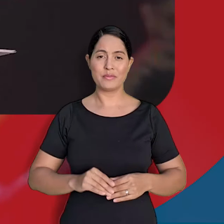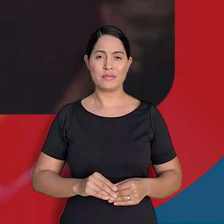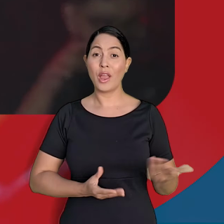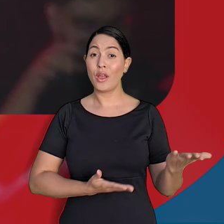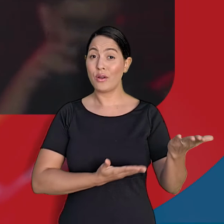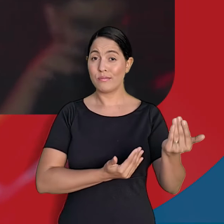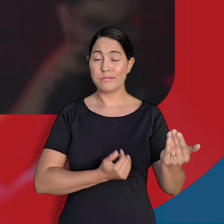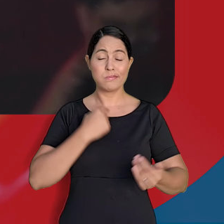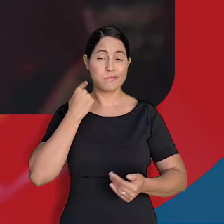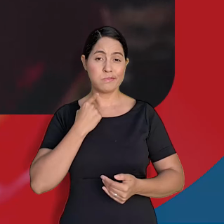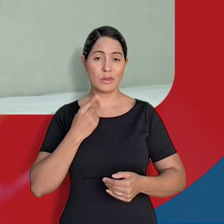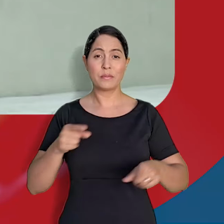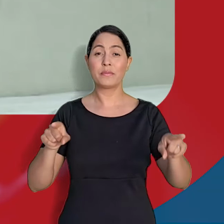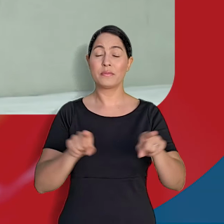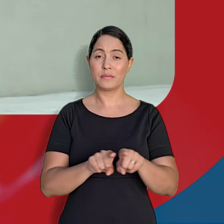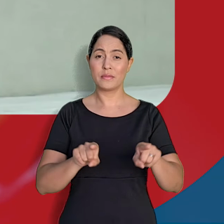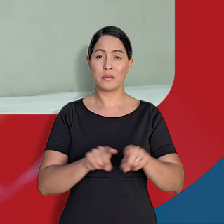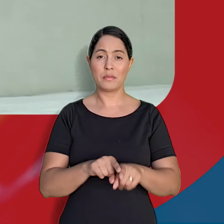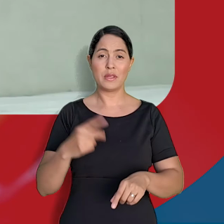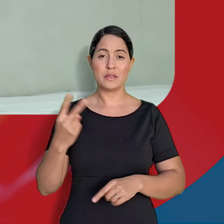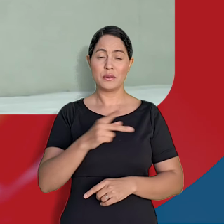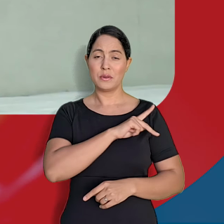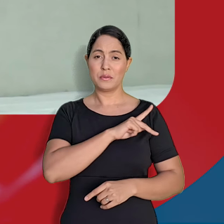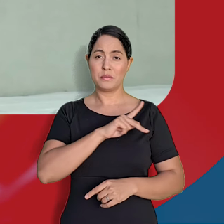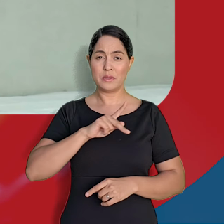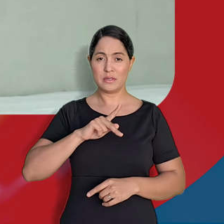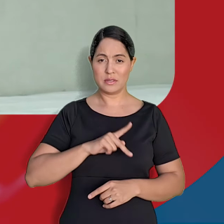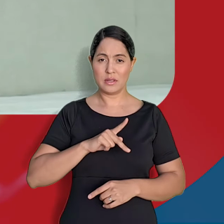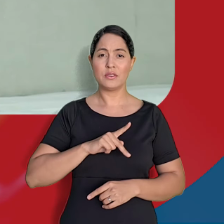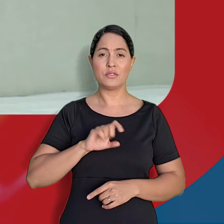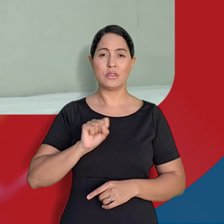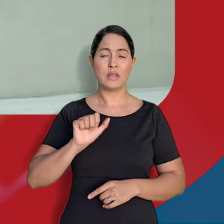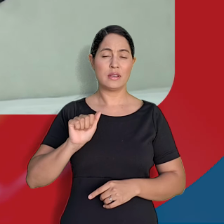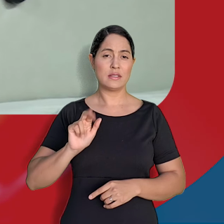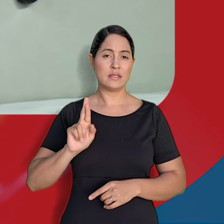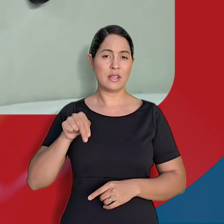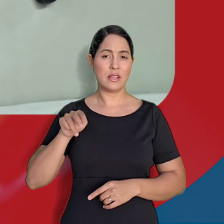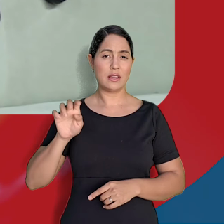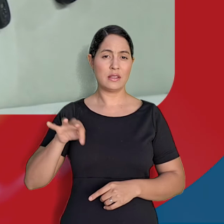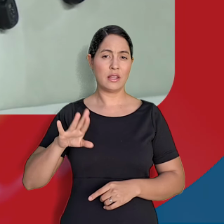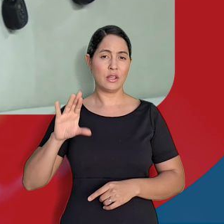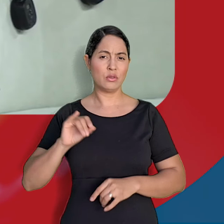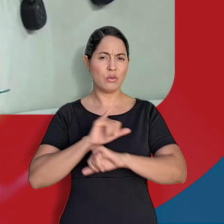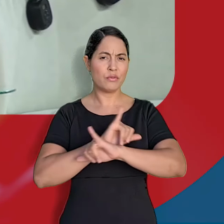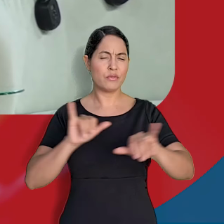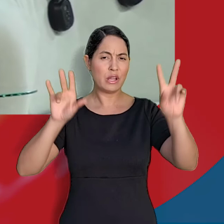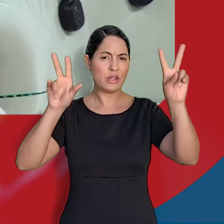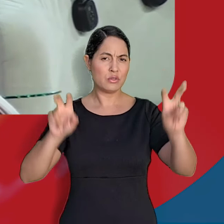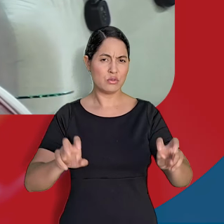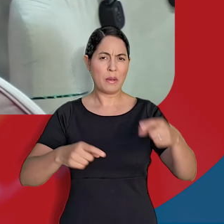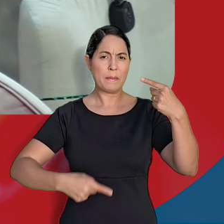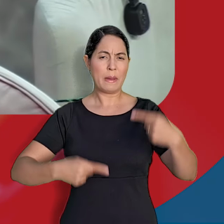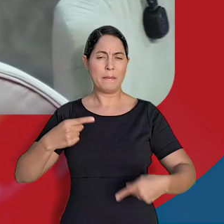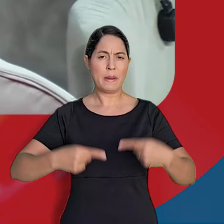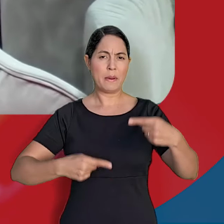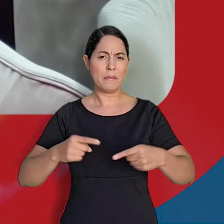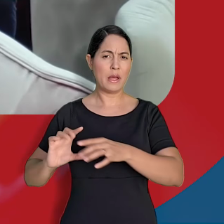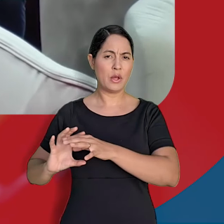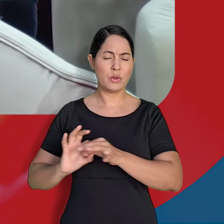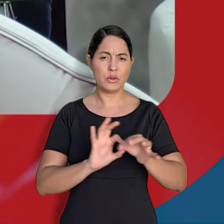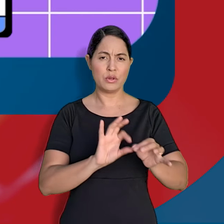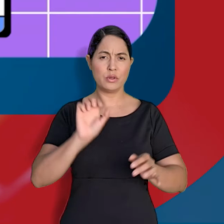Advocacia. Vice-presidente Felipe Sarmento destaca a escuta ativa e o fortalecimento da classe no ENJA